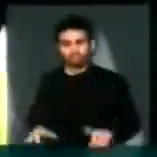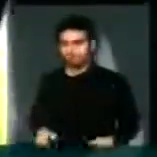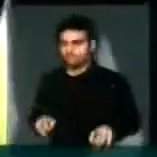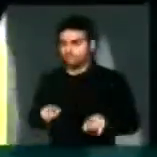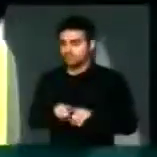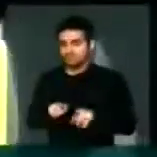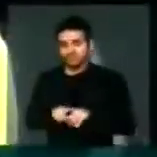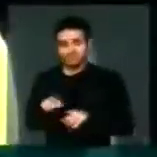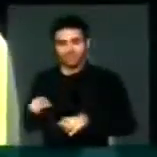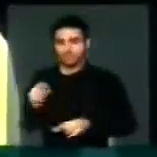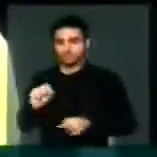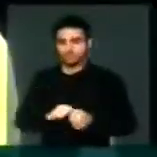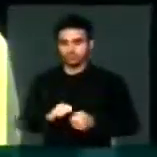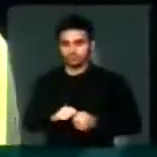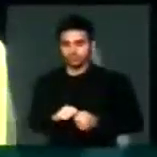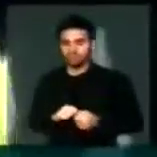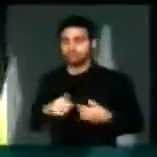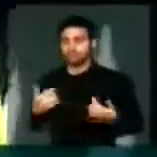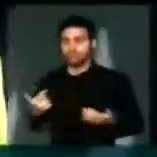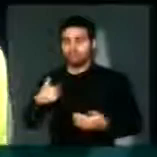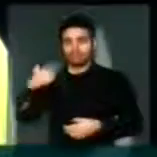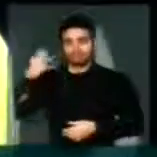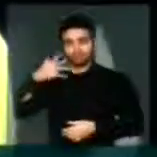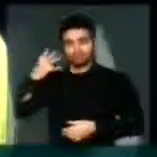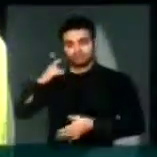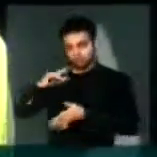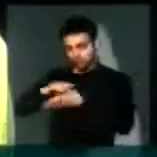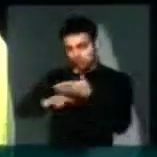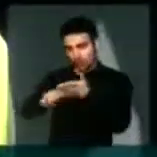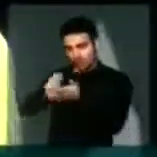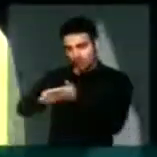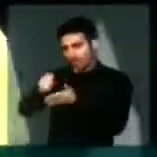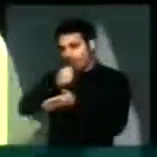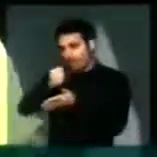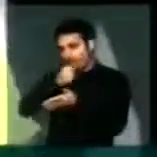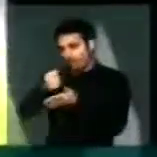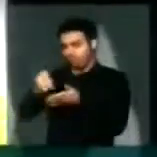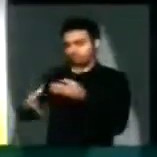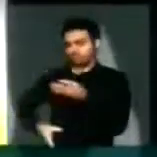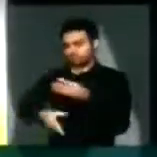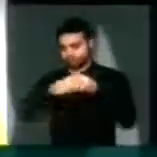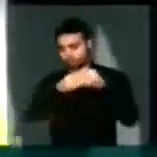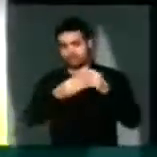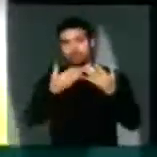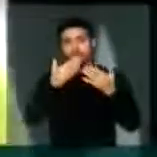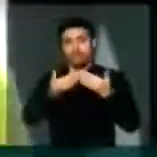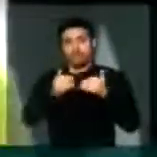estas ofensivas. Eu anexo, senhor presidente, matéria a respeito e peço a